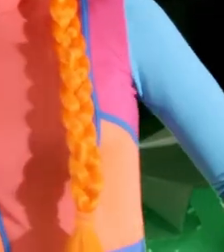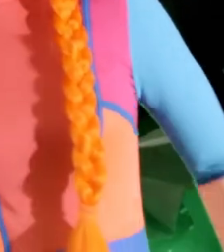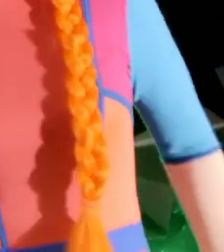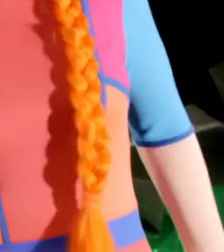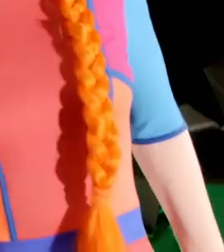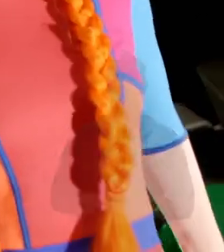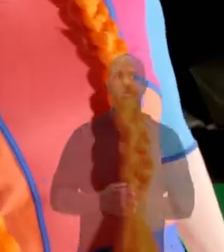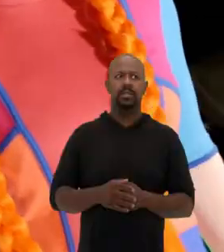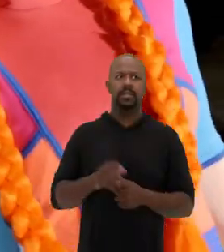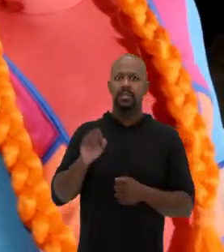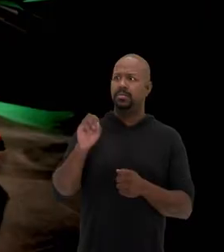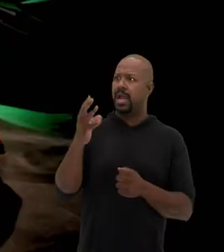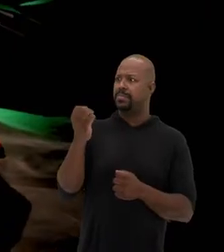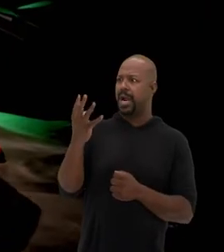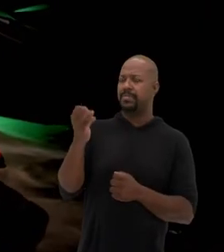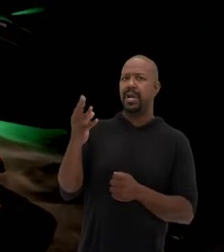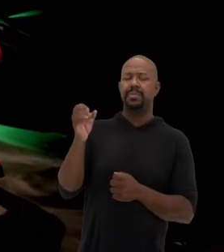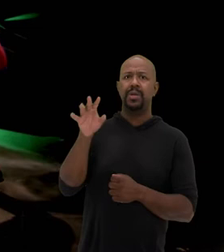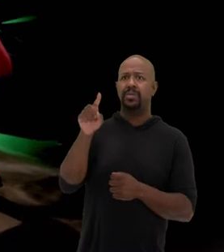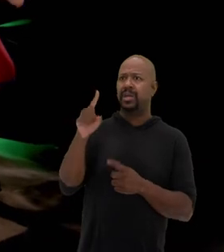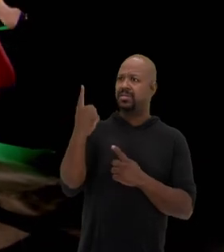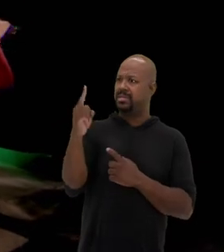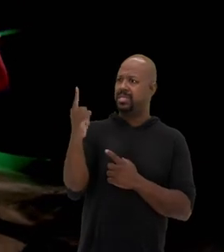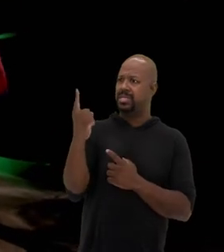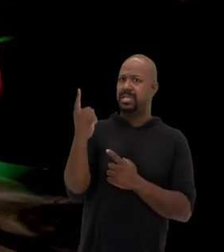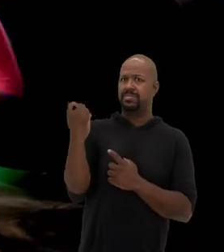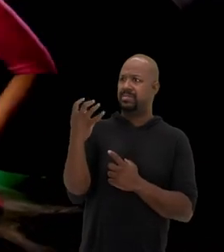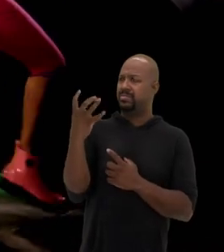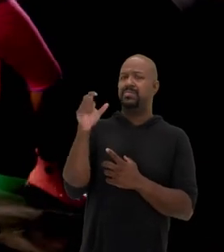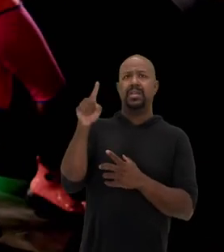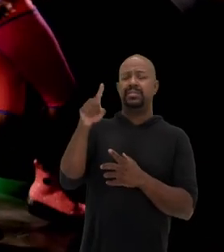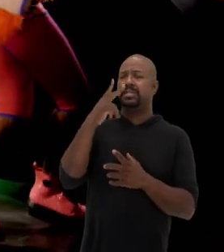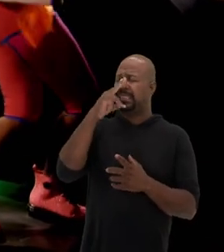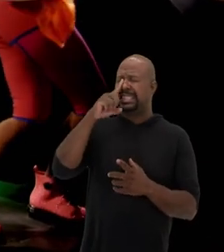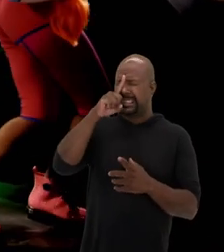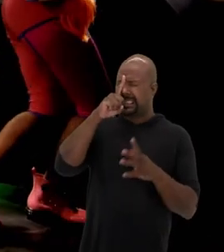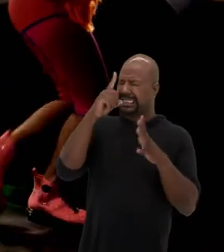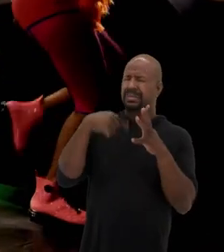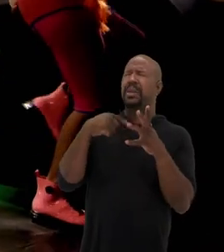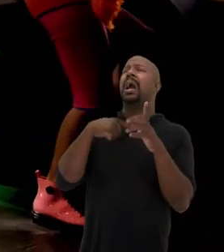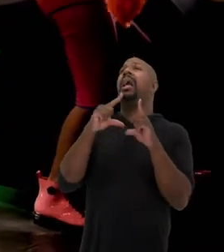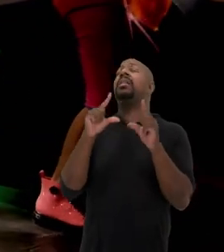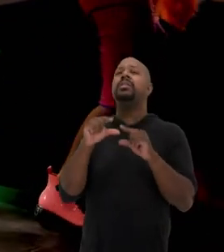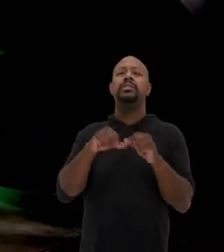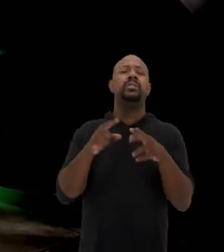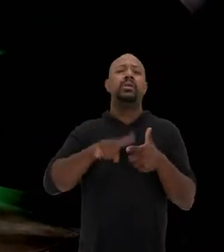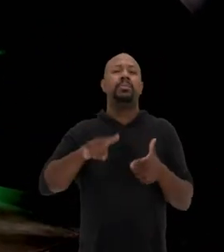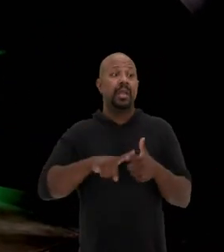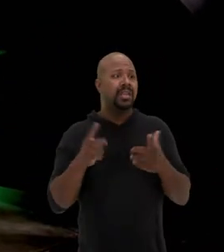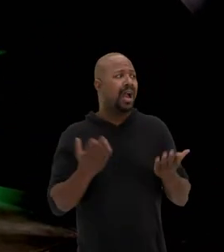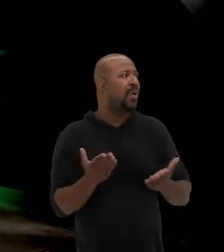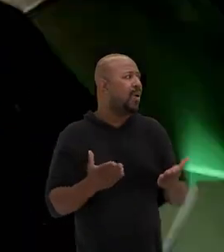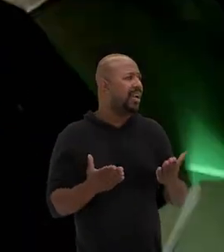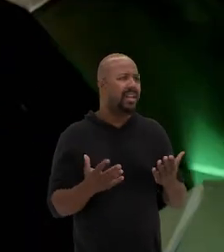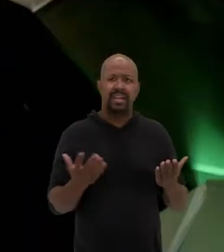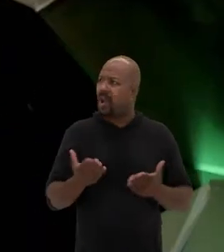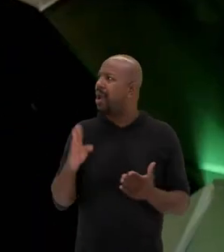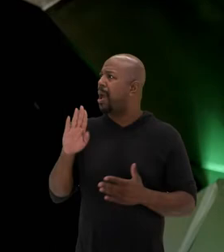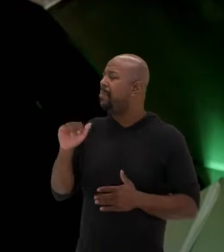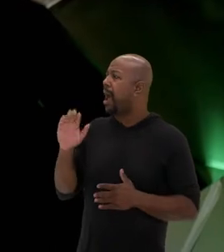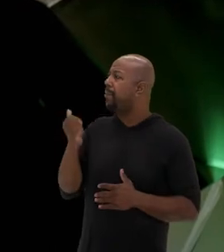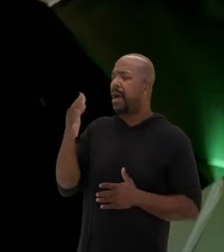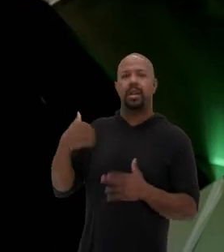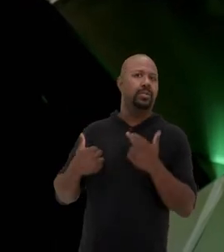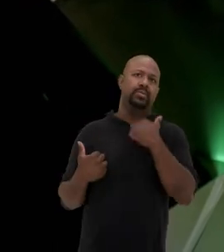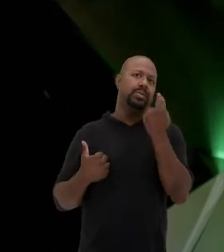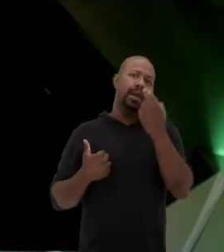vírus com Bárbara na frente. Gente, quanto mais eu me aproximo, menos pontos de vida eu tenho. Bárbara desaparece no escuro. E a